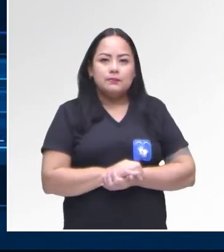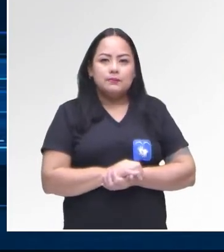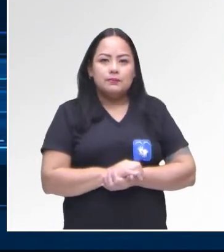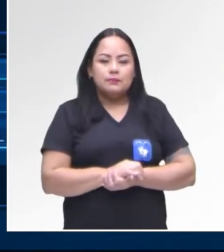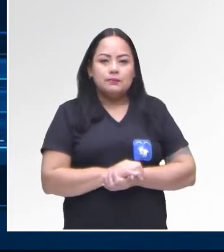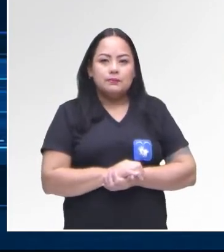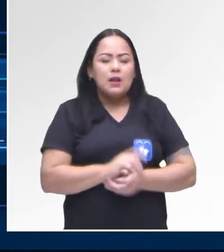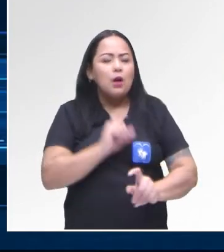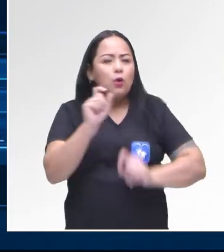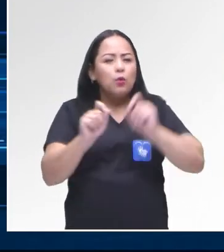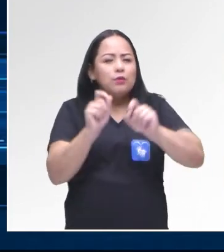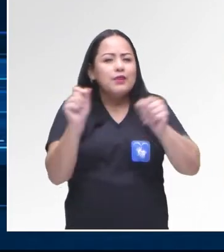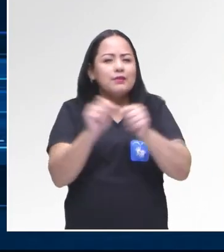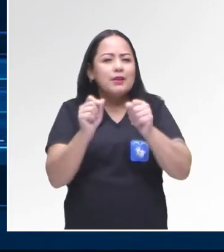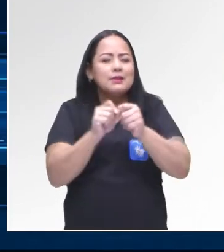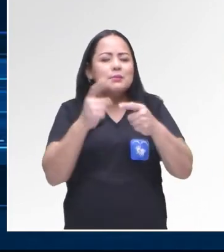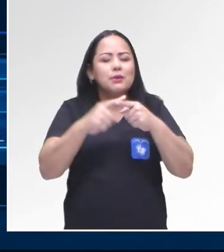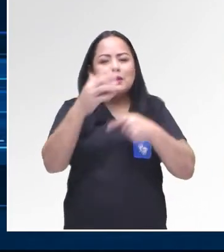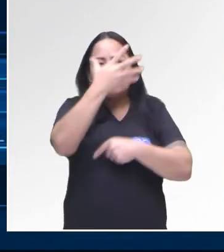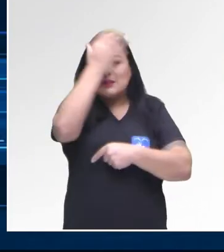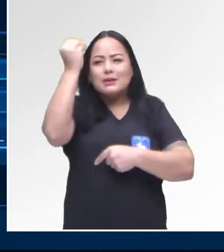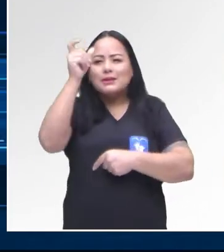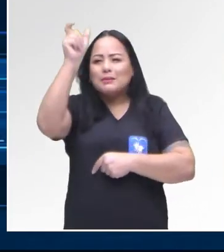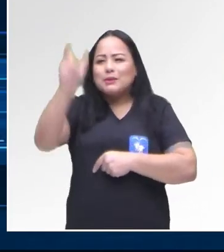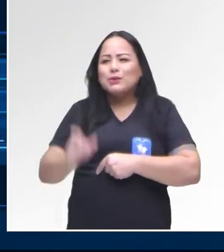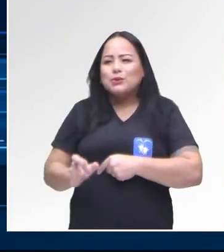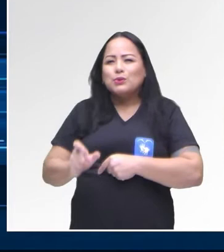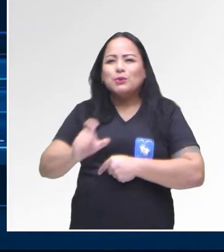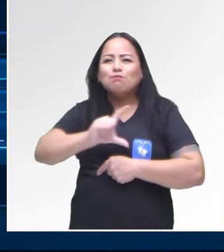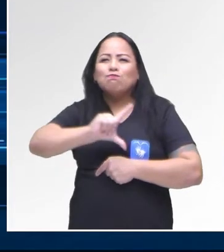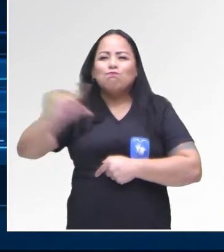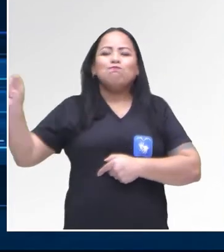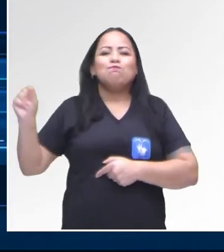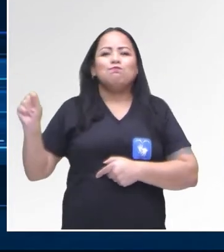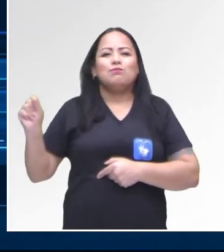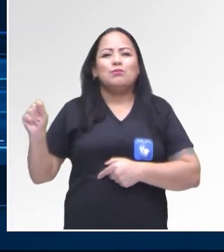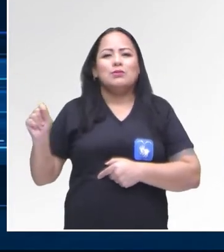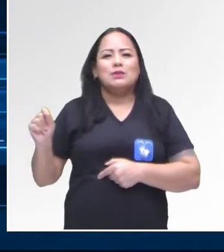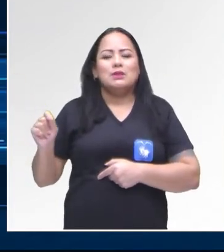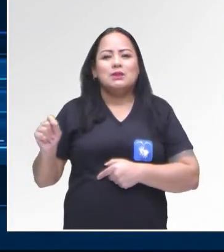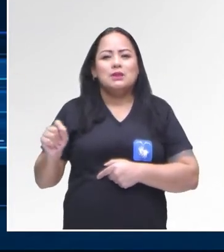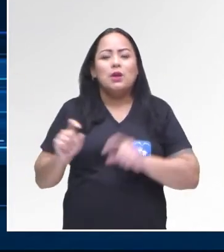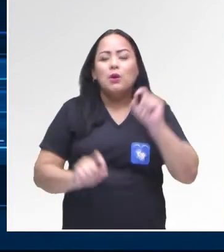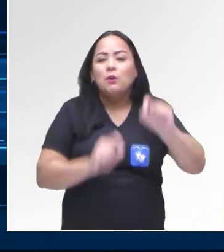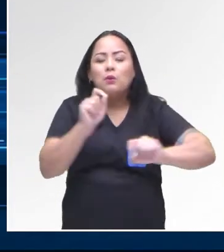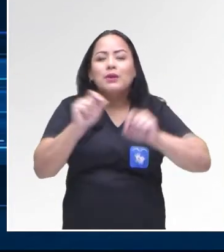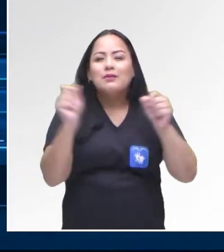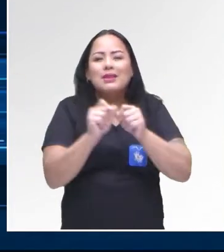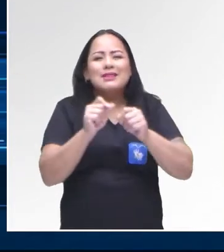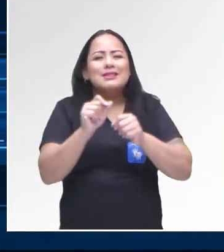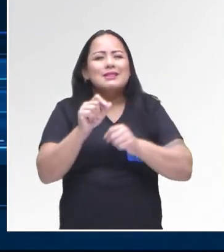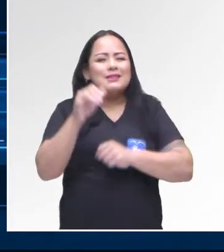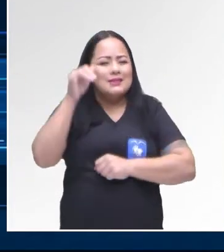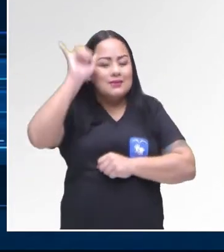O que ele vai fazer para esquecer aquela pessoa que foi embora? O que ele vai fazer para não